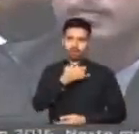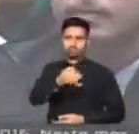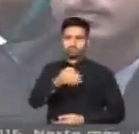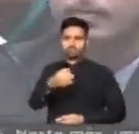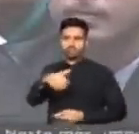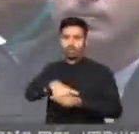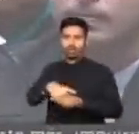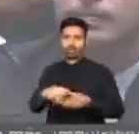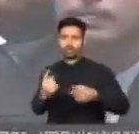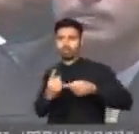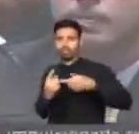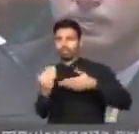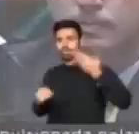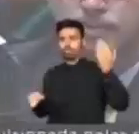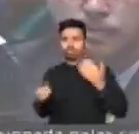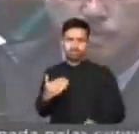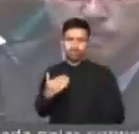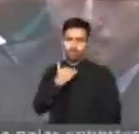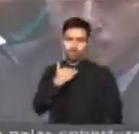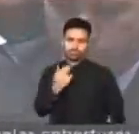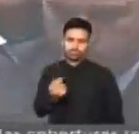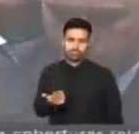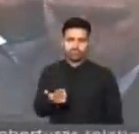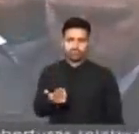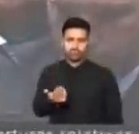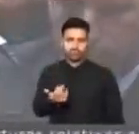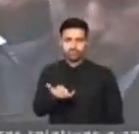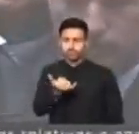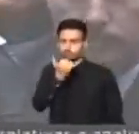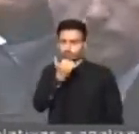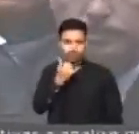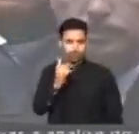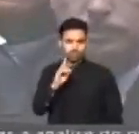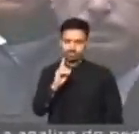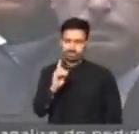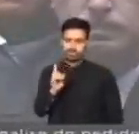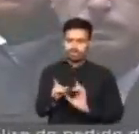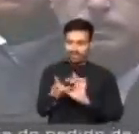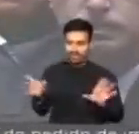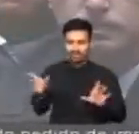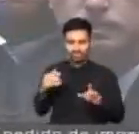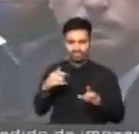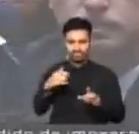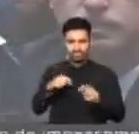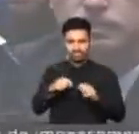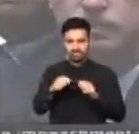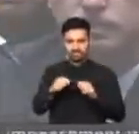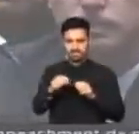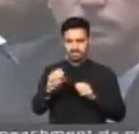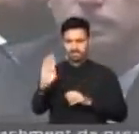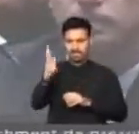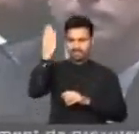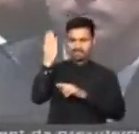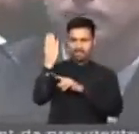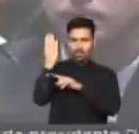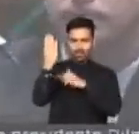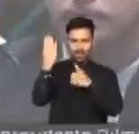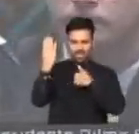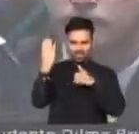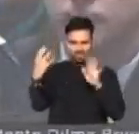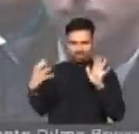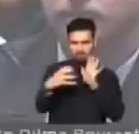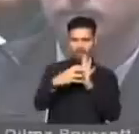posição neste momento. Não posso permitir que a marca da traição marque a minha vida